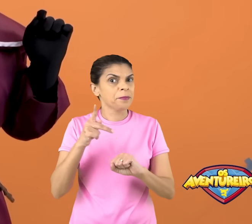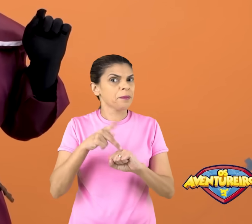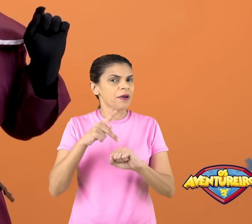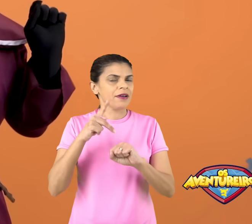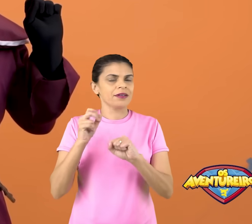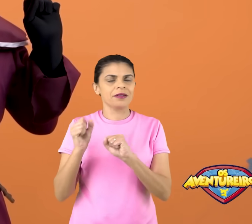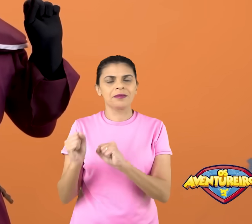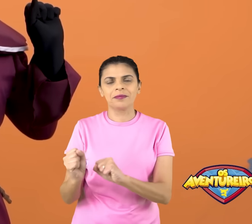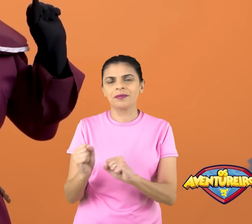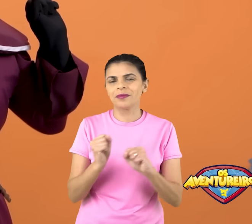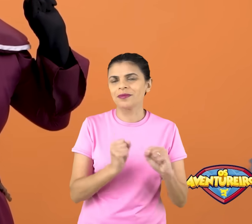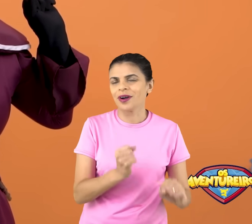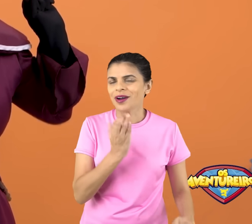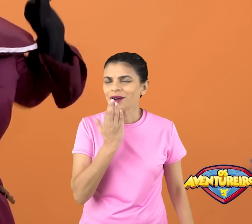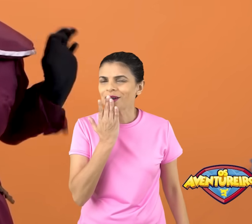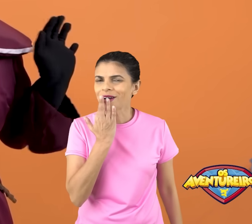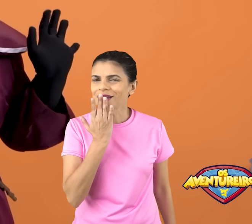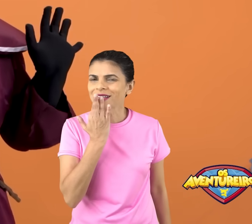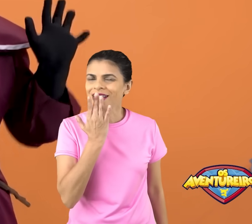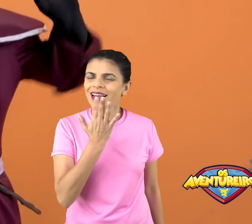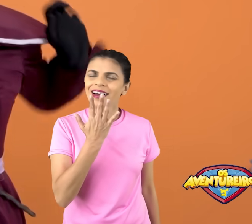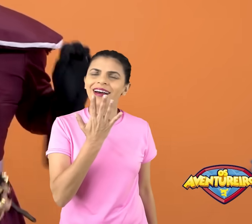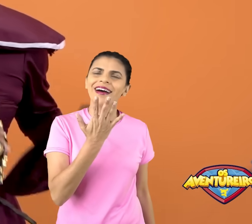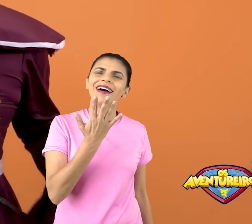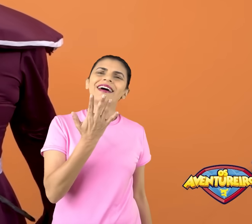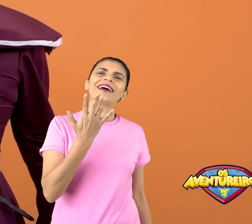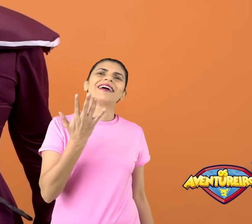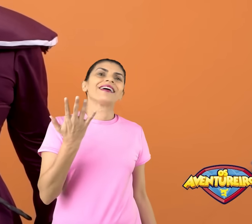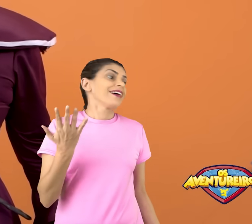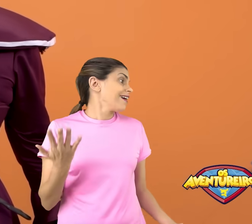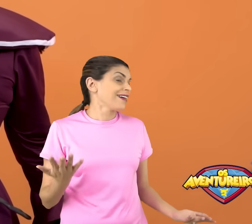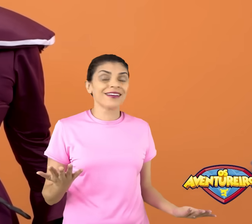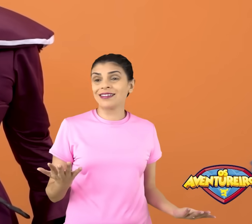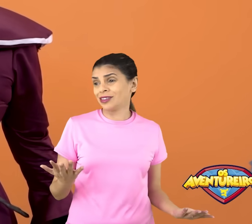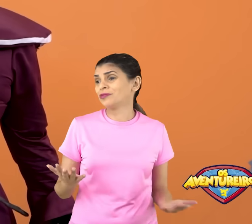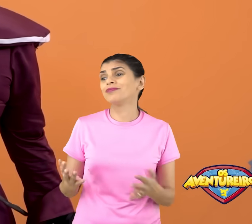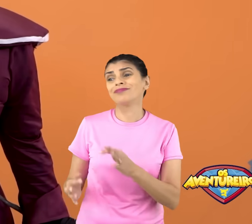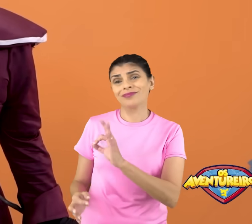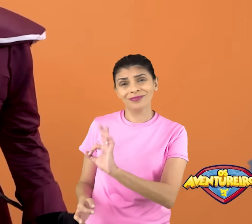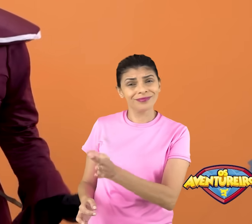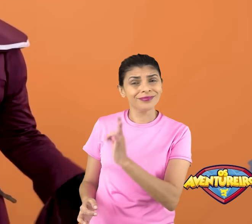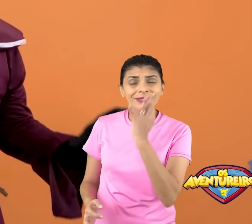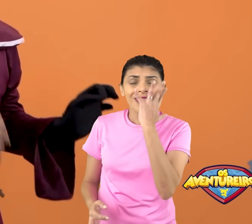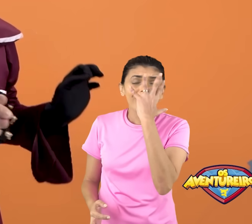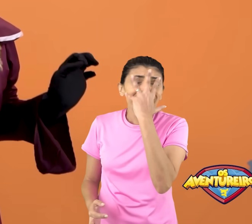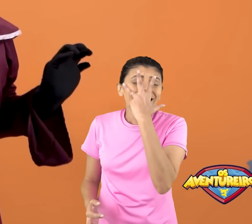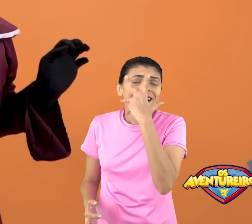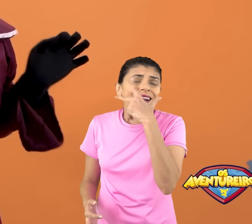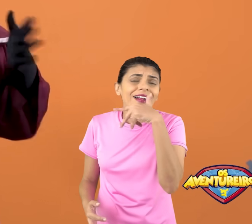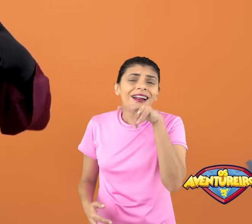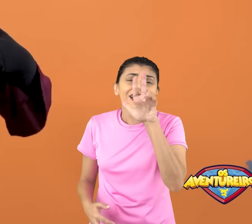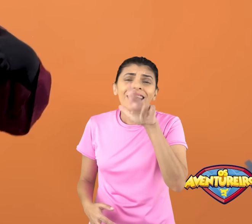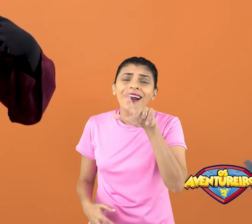Pedra do Poder Colorida! Ela é linda!